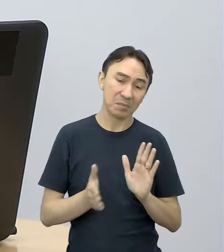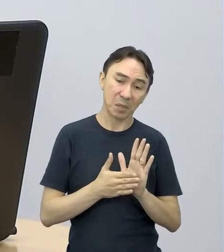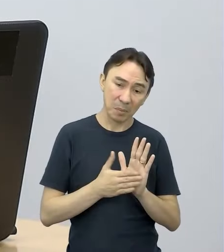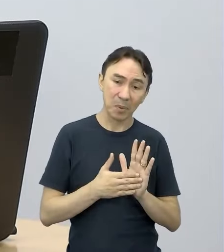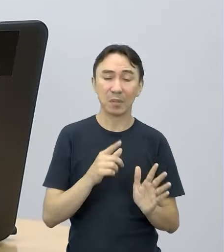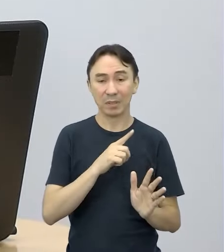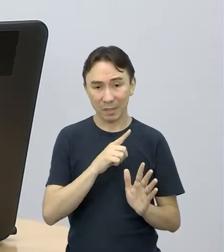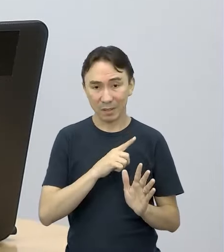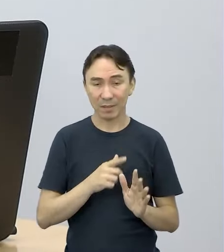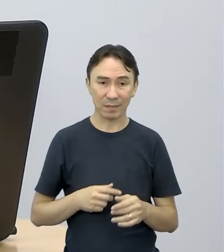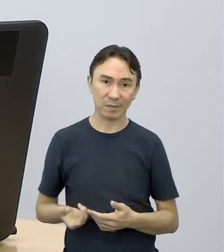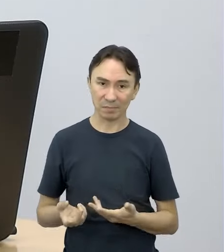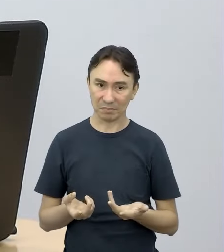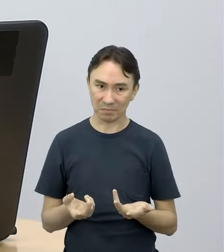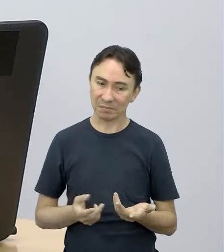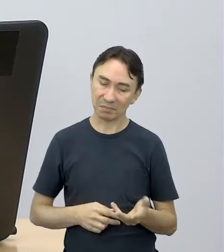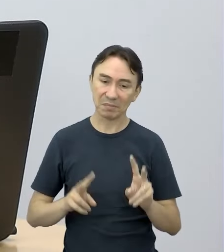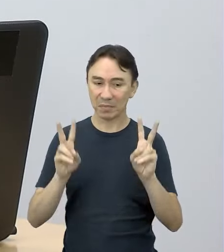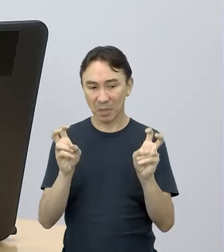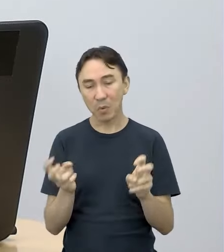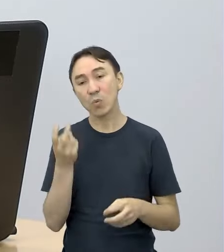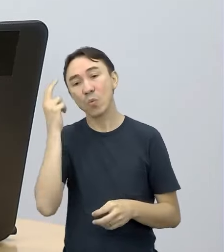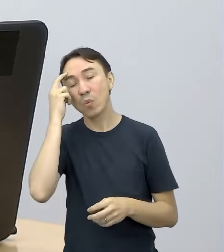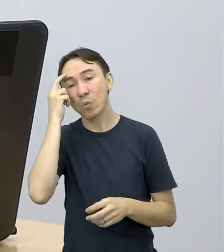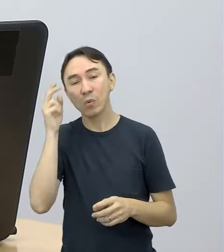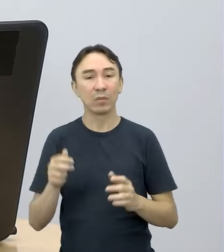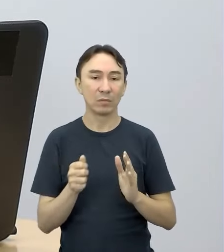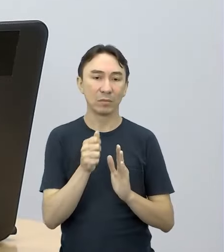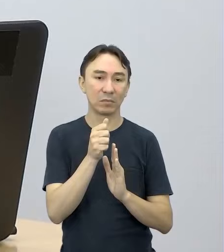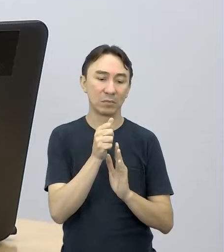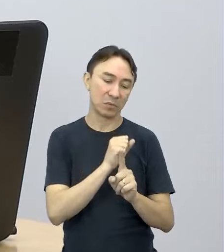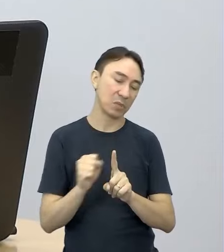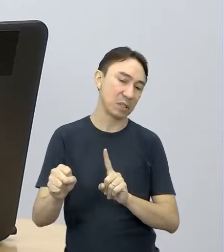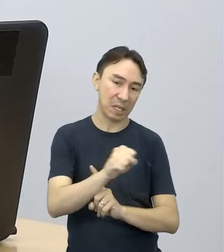cultura e sociedade. A gente discutiu bastante